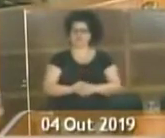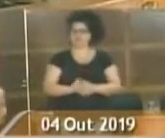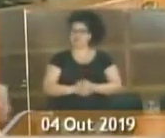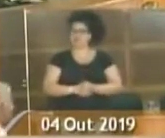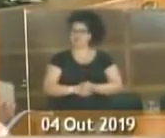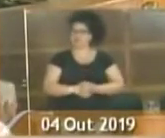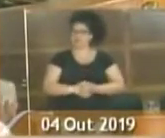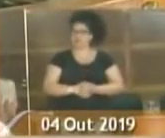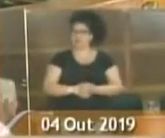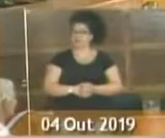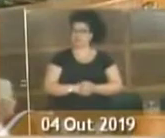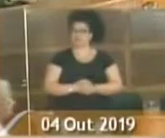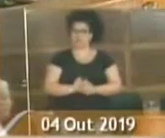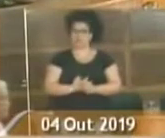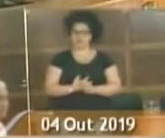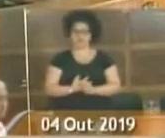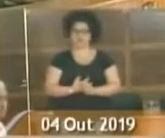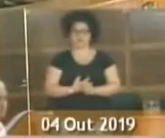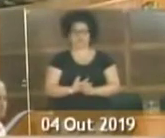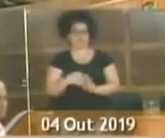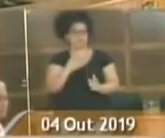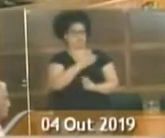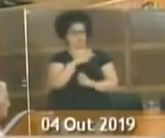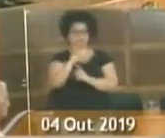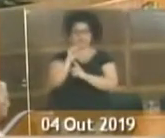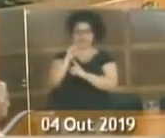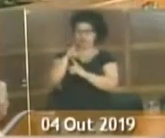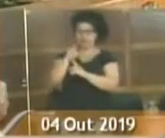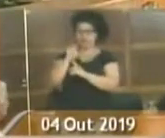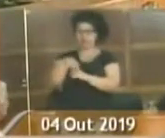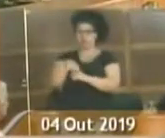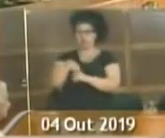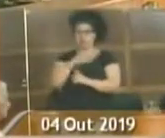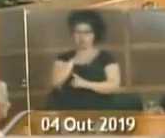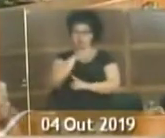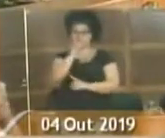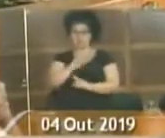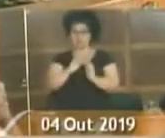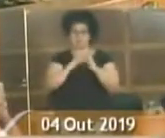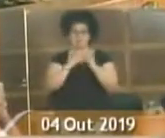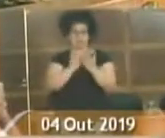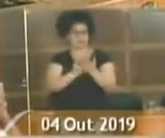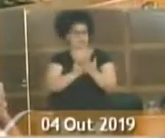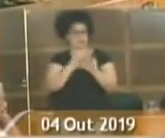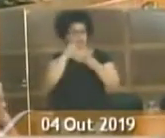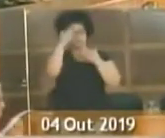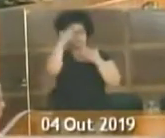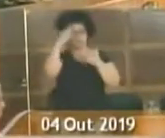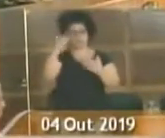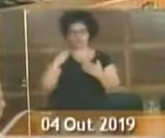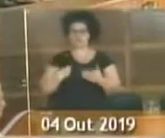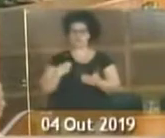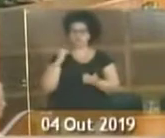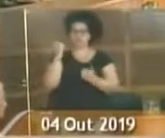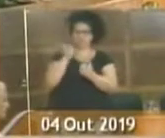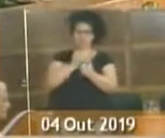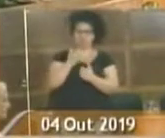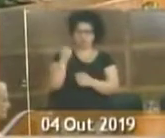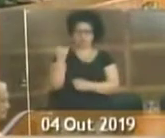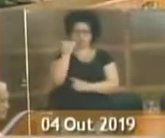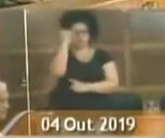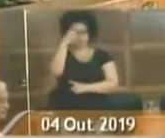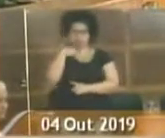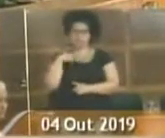A senhora Carmen Lúcia, que é a diretora do colégio, muito obrigada. É super importante